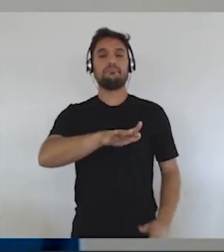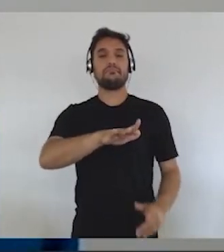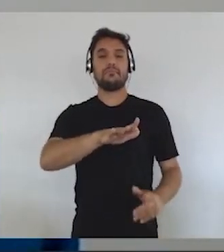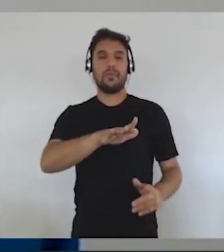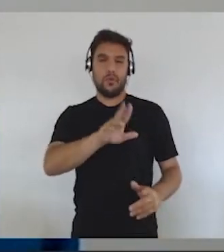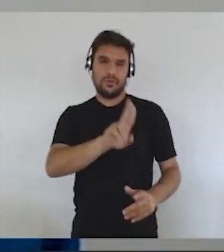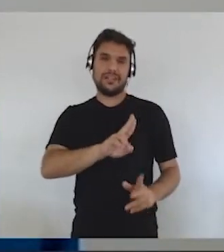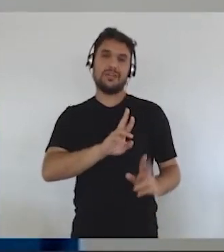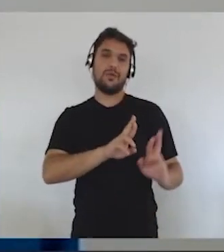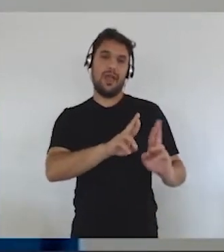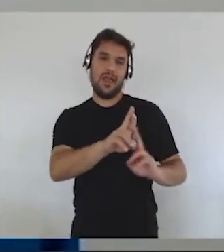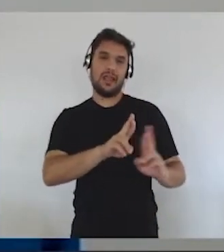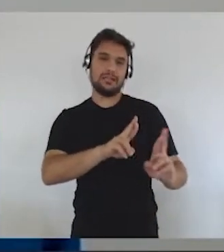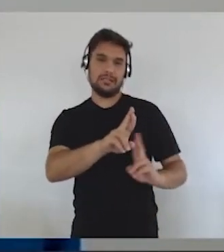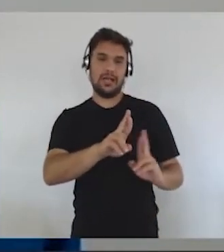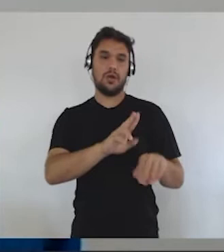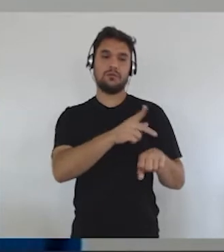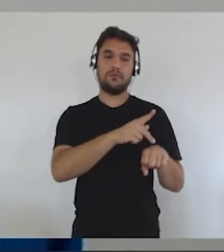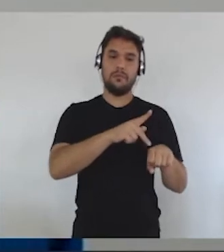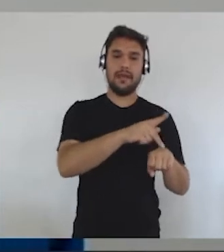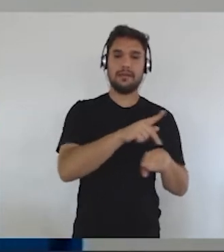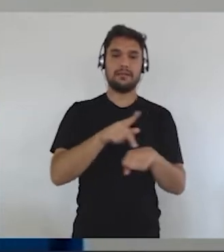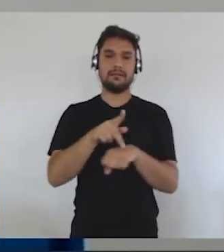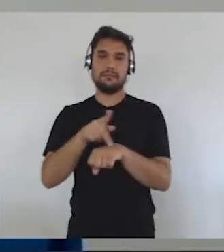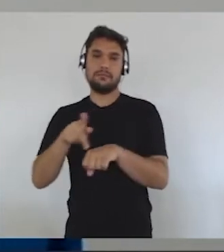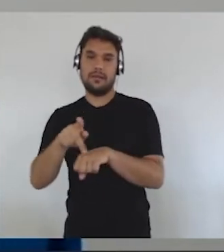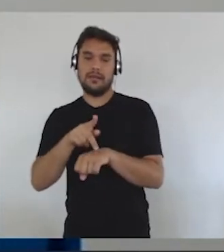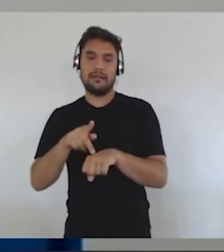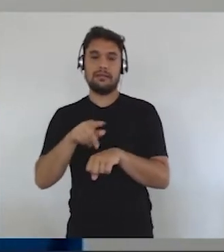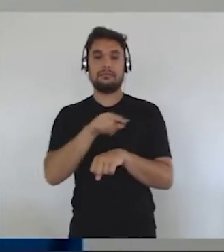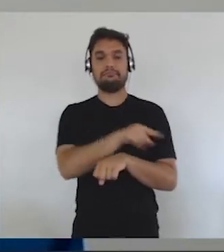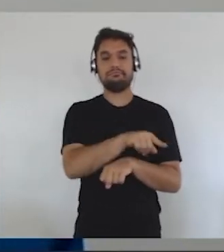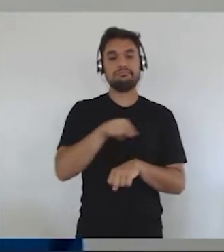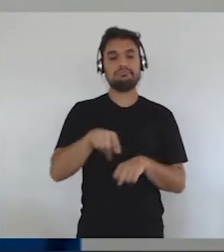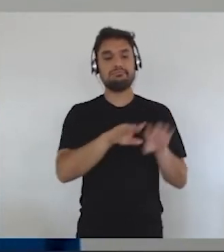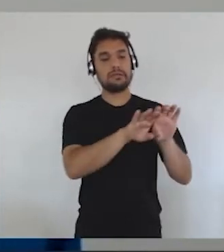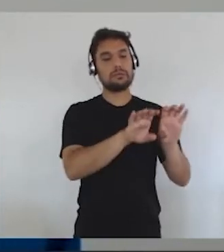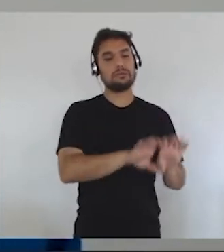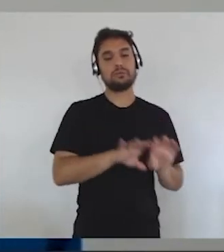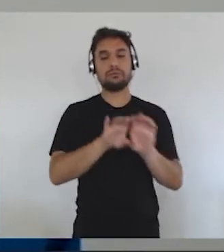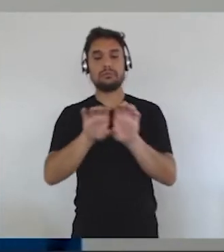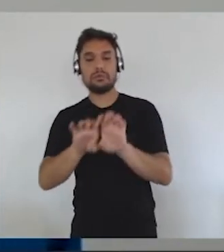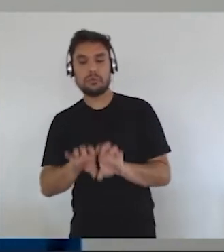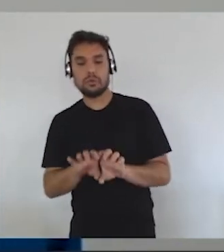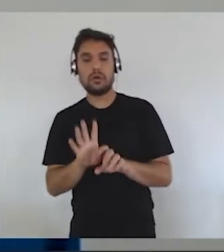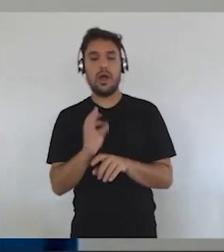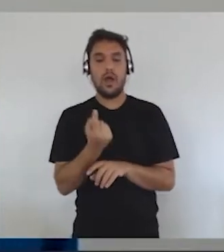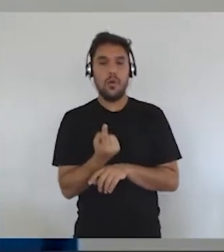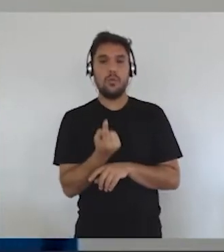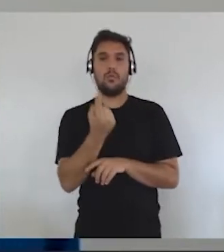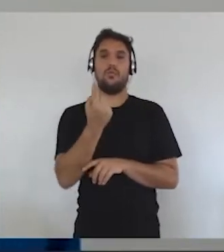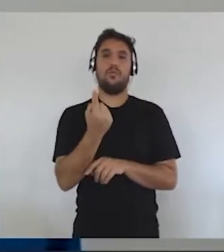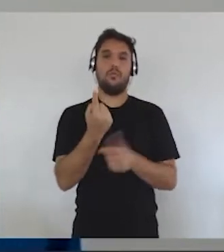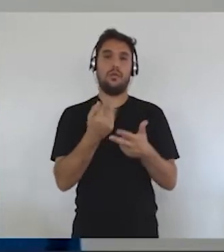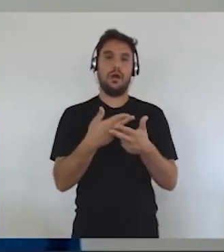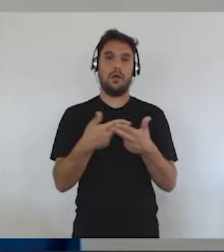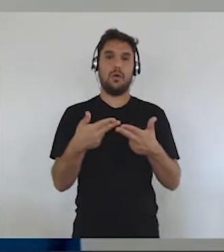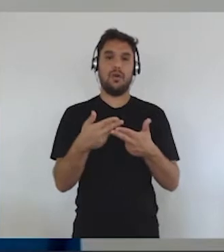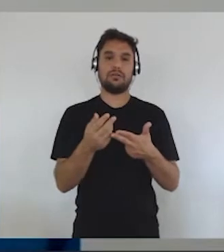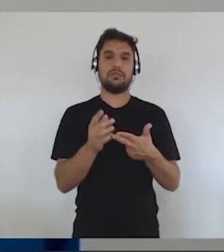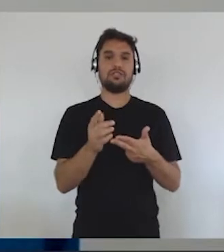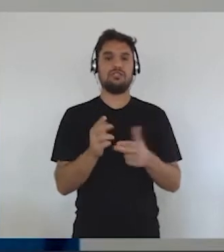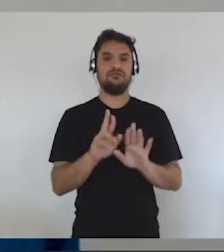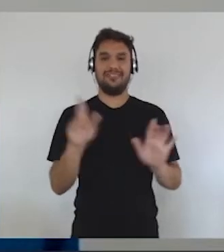relações jurídicas que apresentam na sua estrutura pelo menos um elemento de